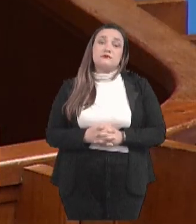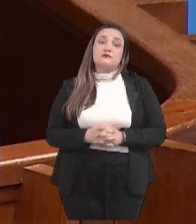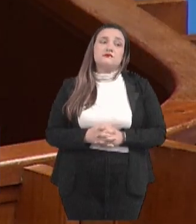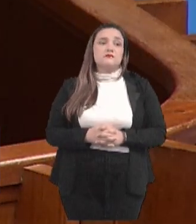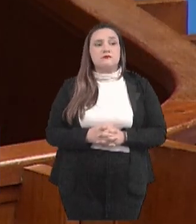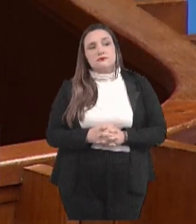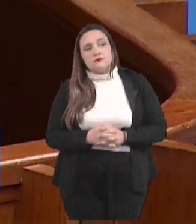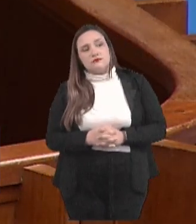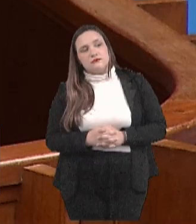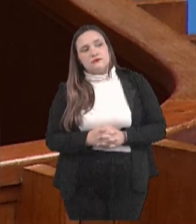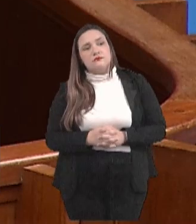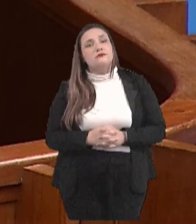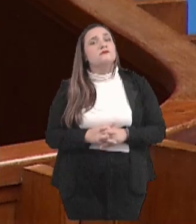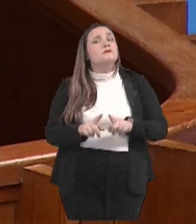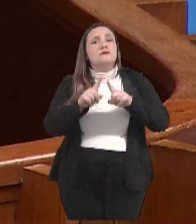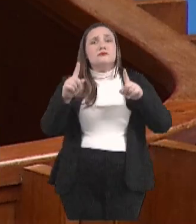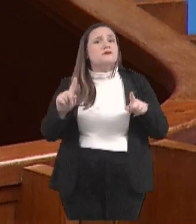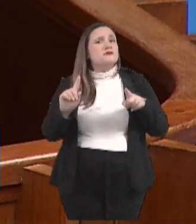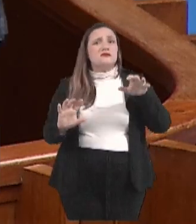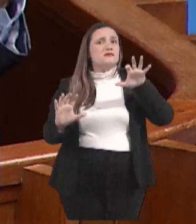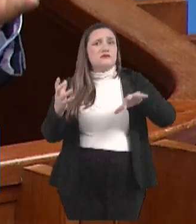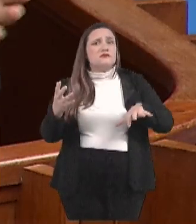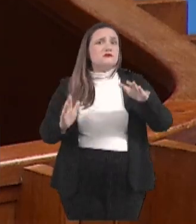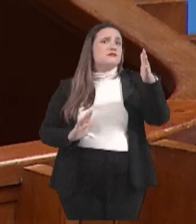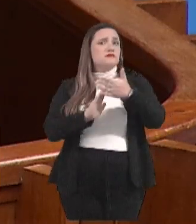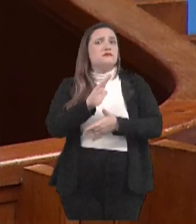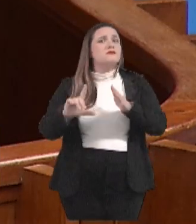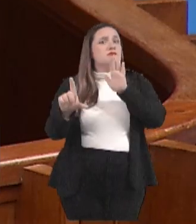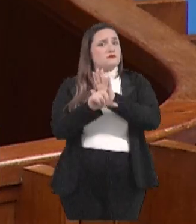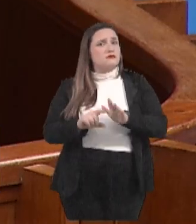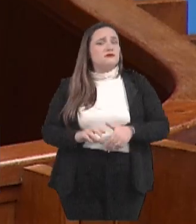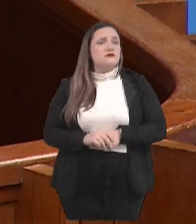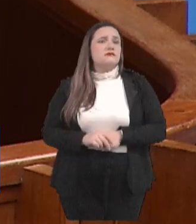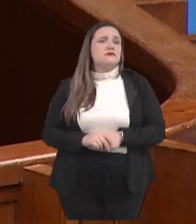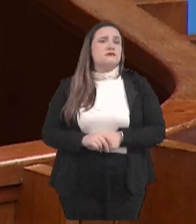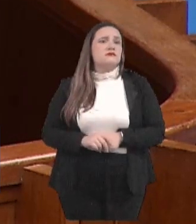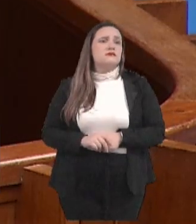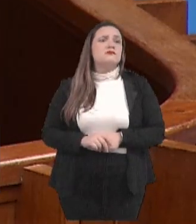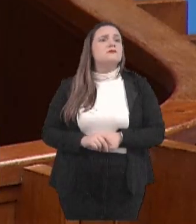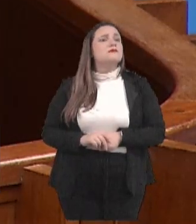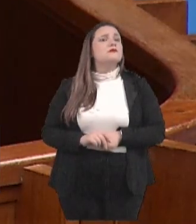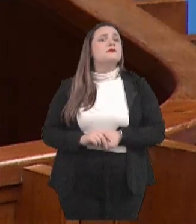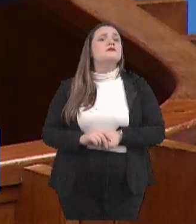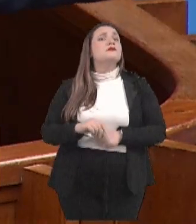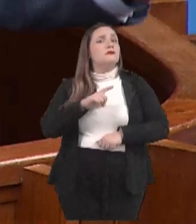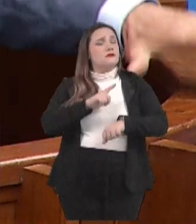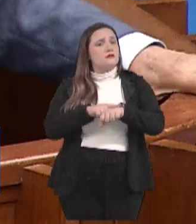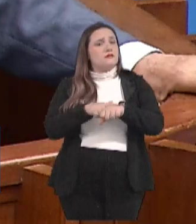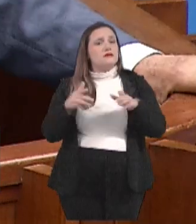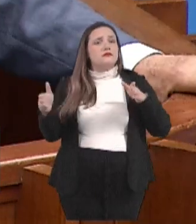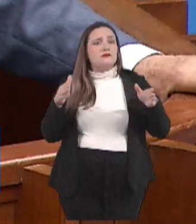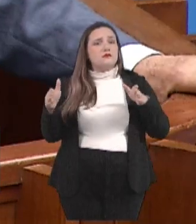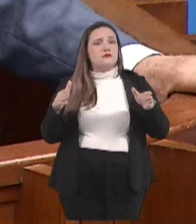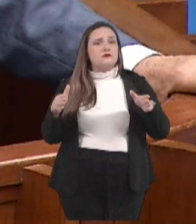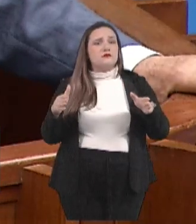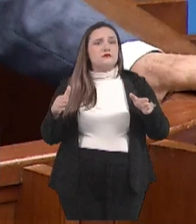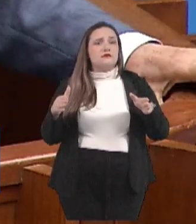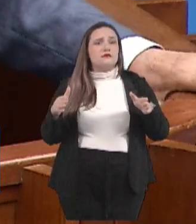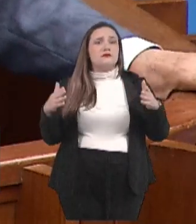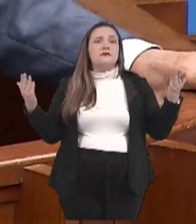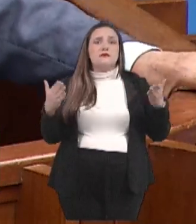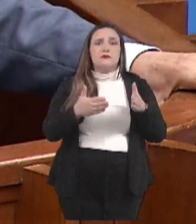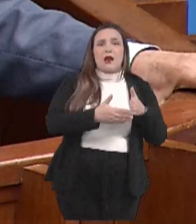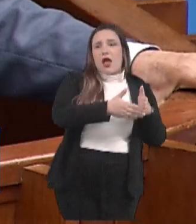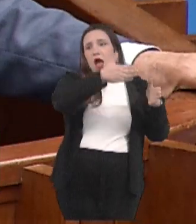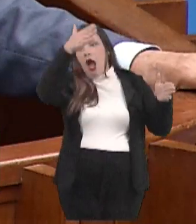Congresso aprovou uma lei, dando um prazo para ratificar, de 150 quilômetros.